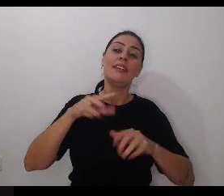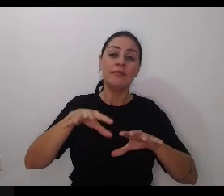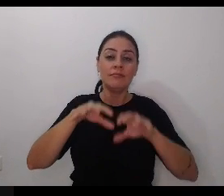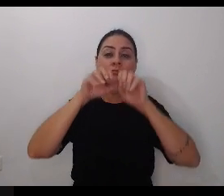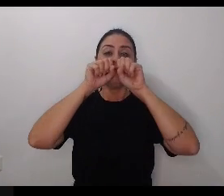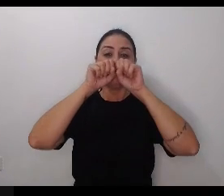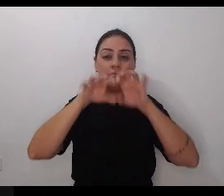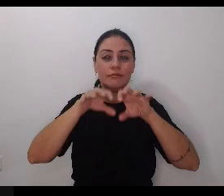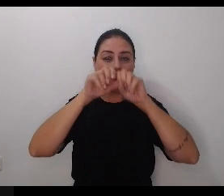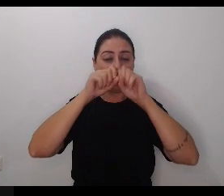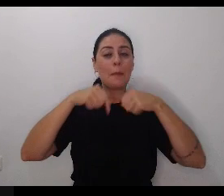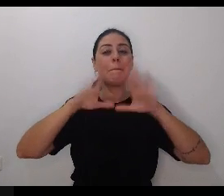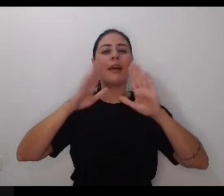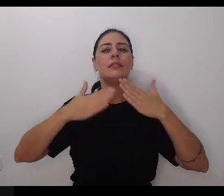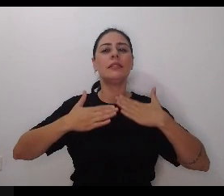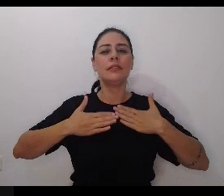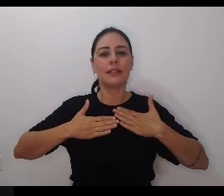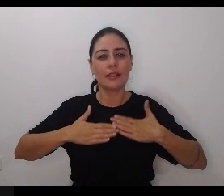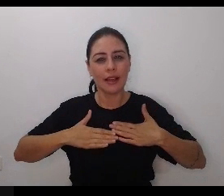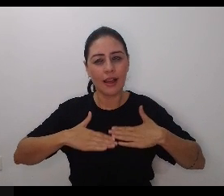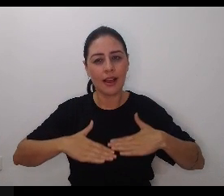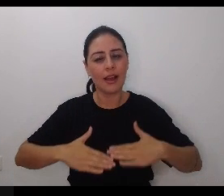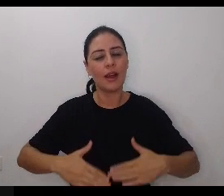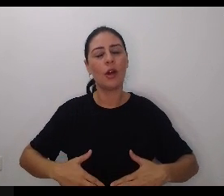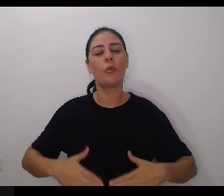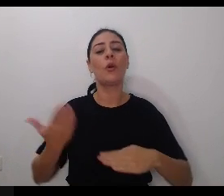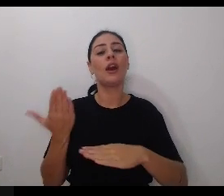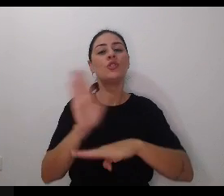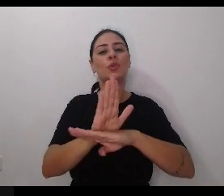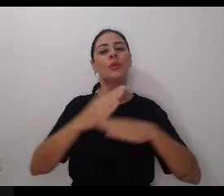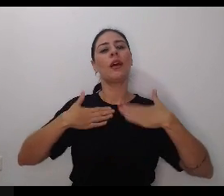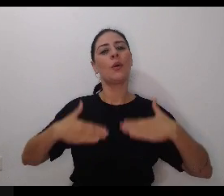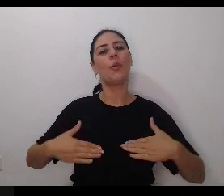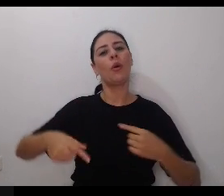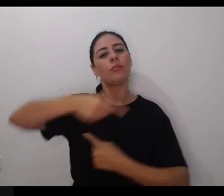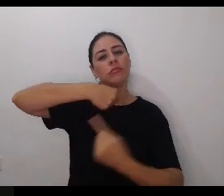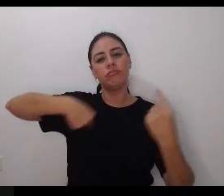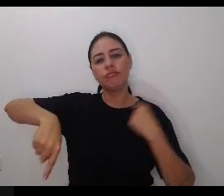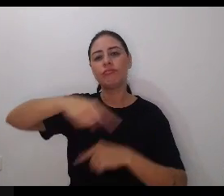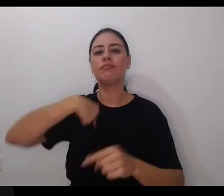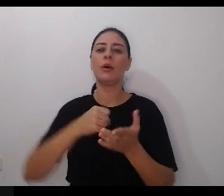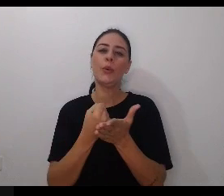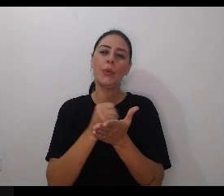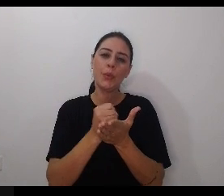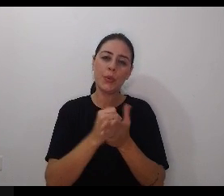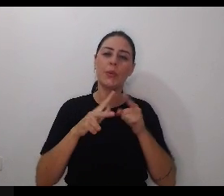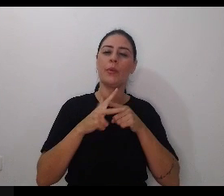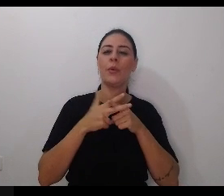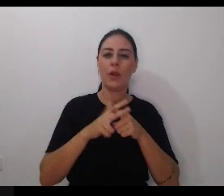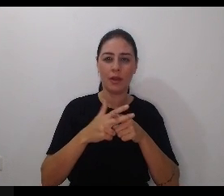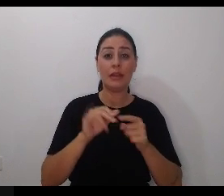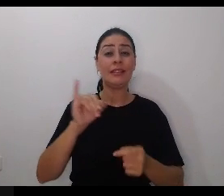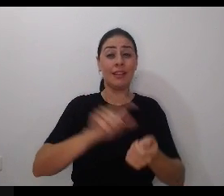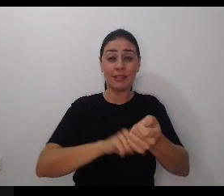desce. Essas técnicas de lentificar a respiração, elas são importantes porque elas ajudam todo o